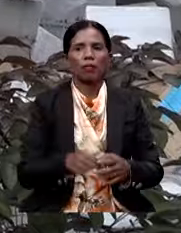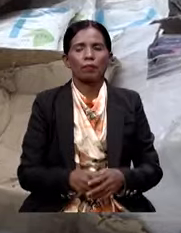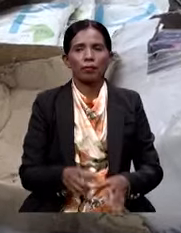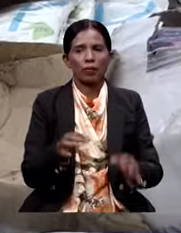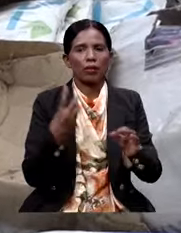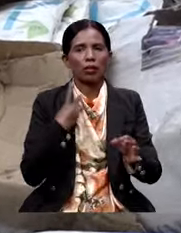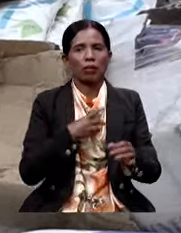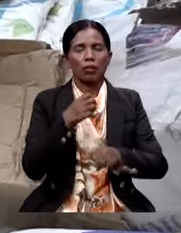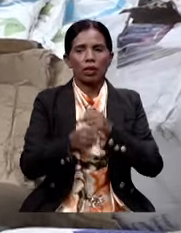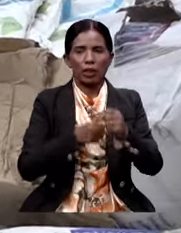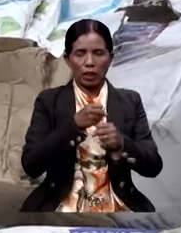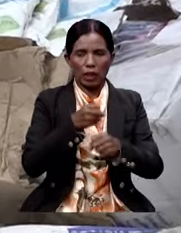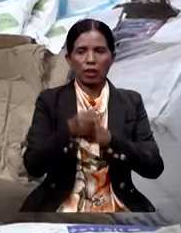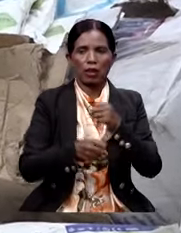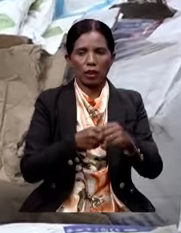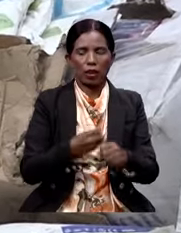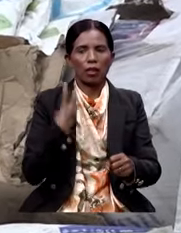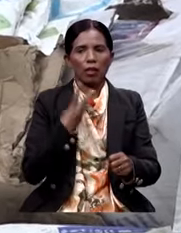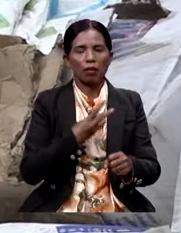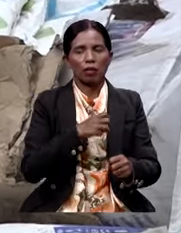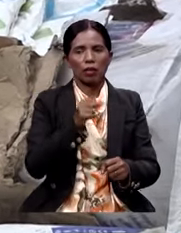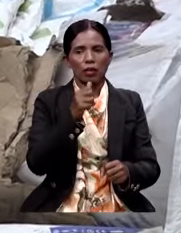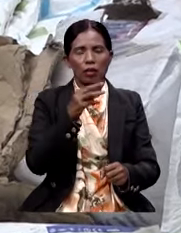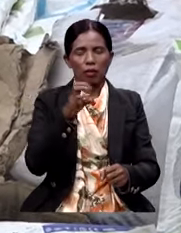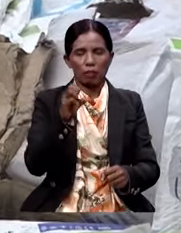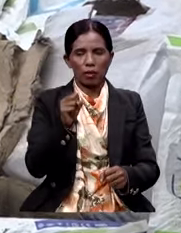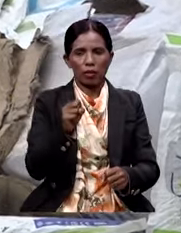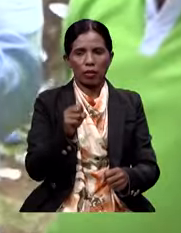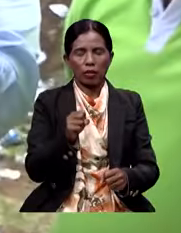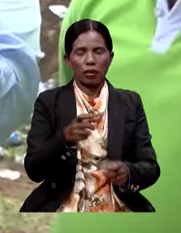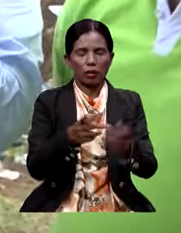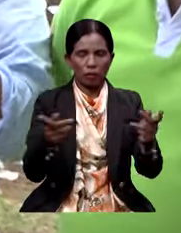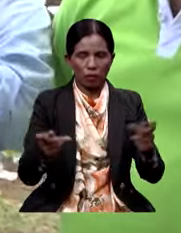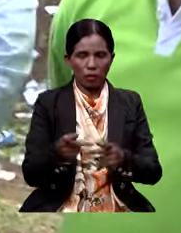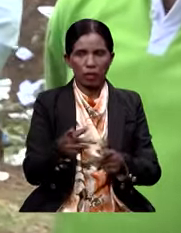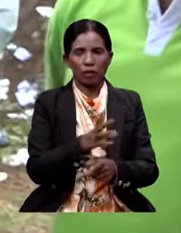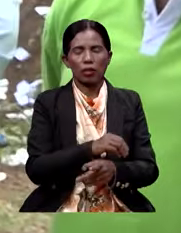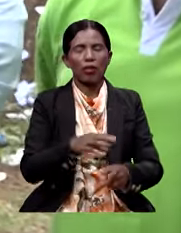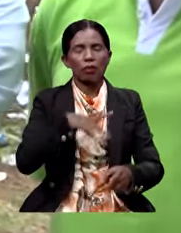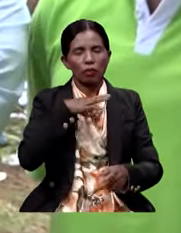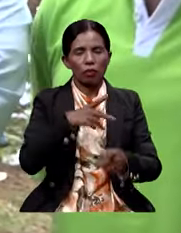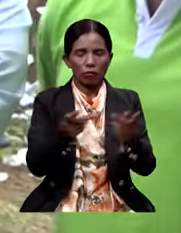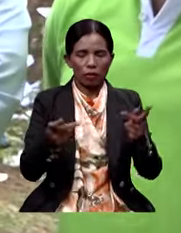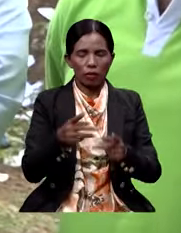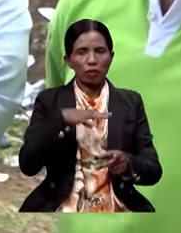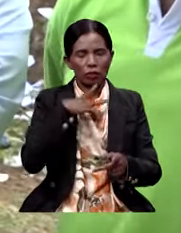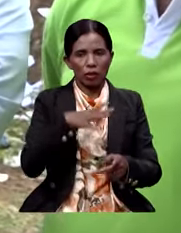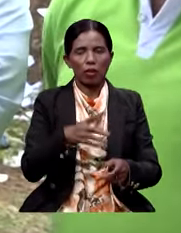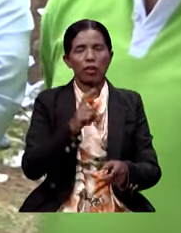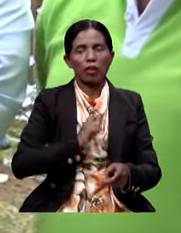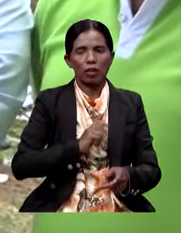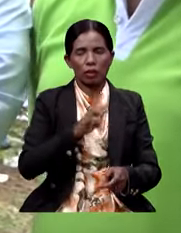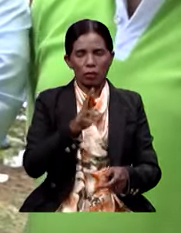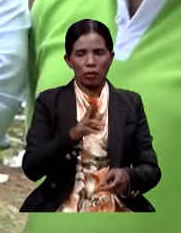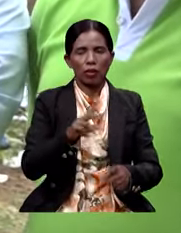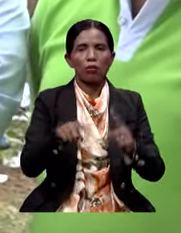ami tintinan halo tintinan sames kondu halo destruição ni fate ni liseira tiber. Maybe wang